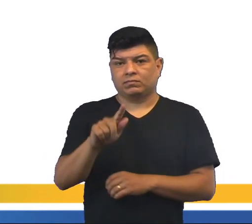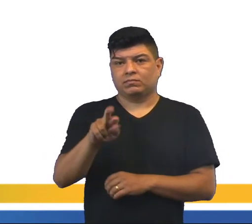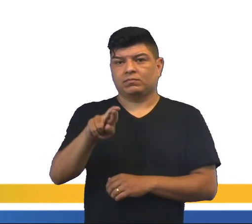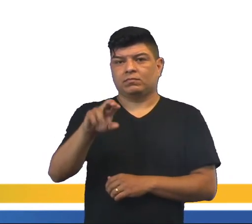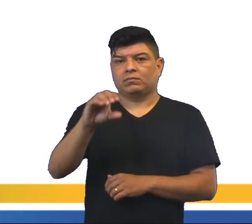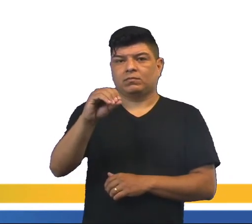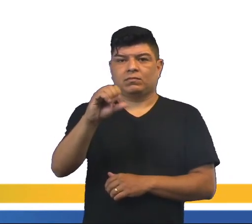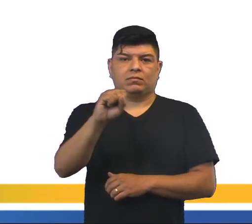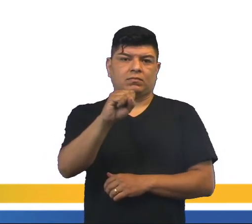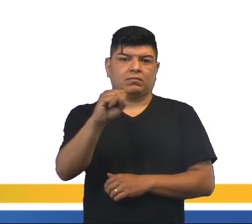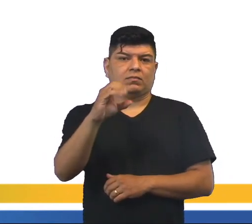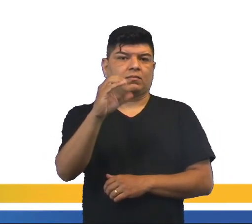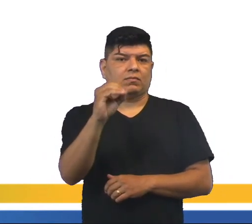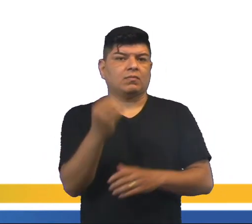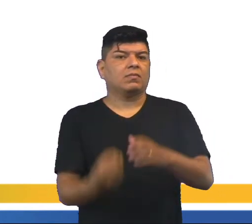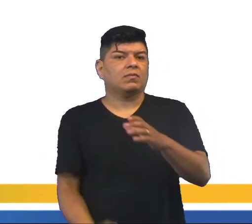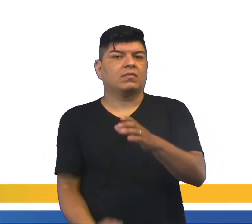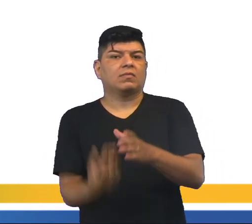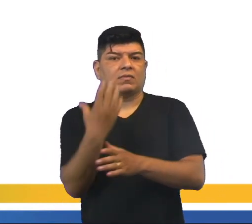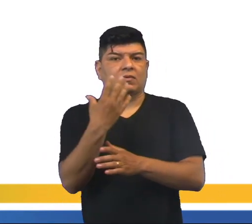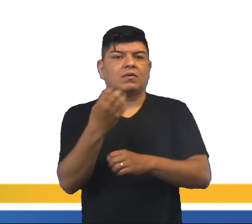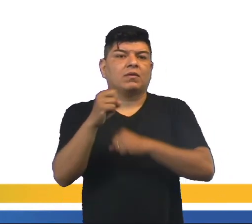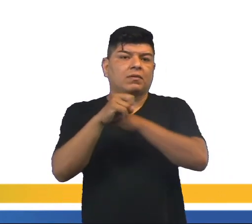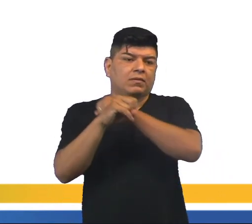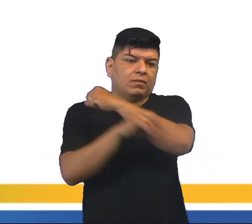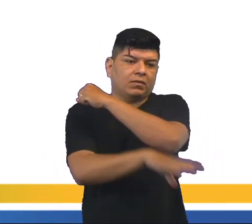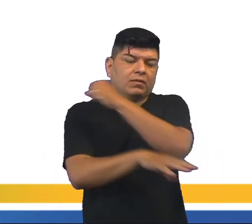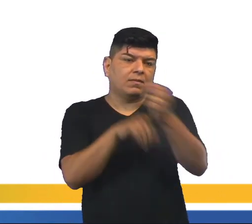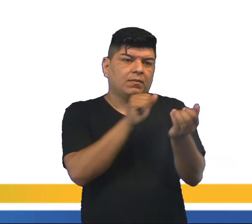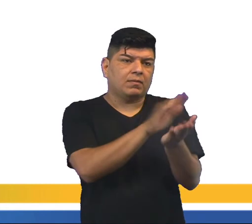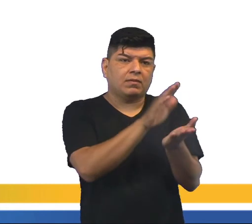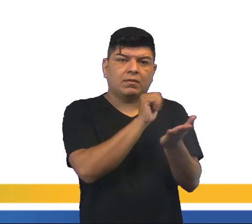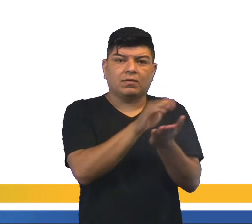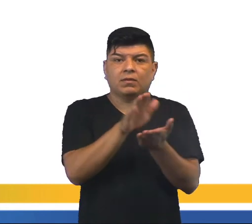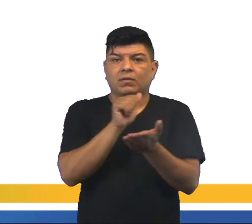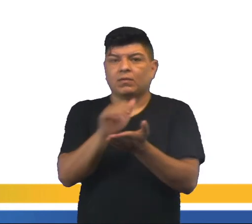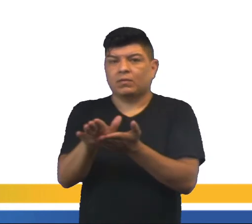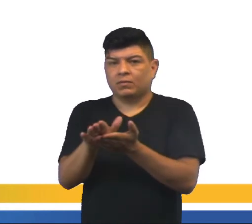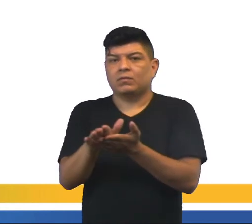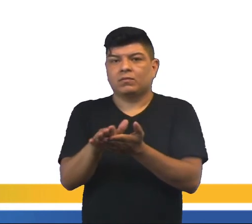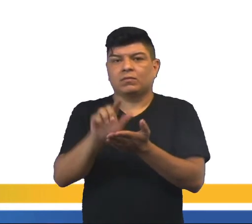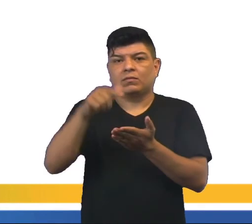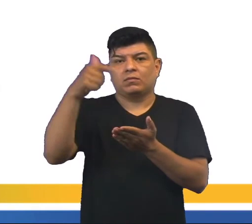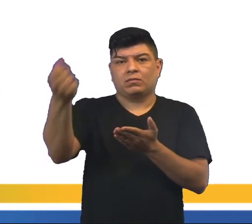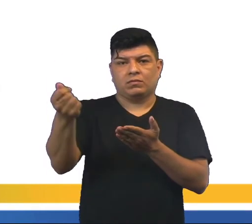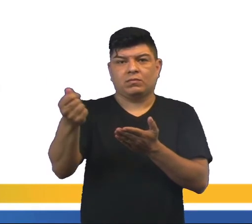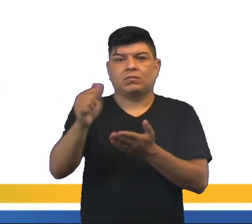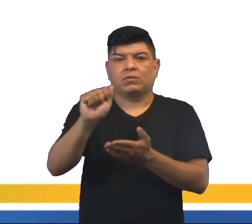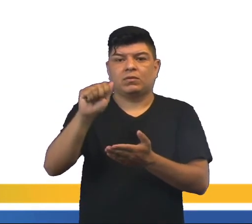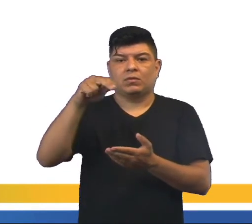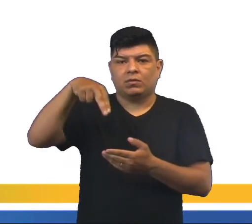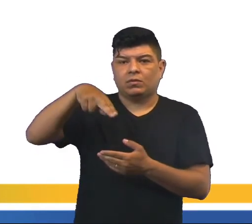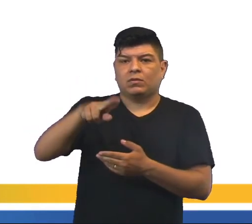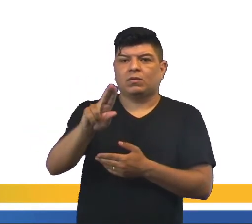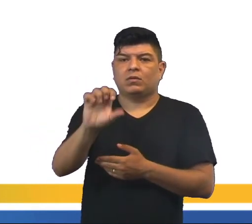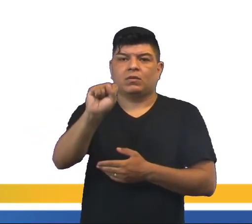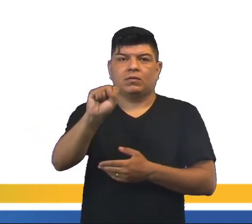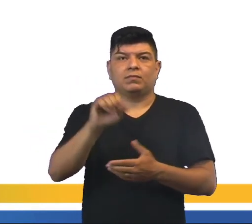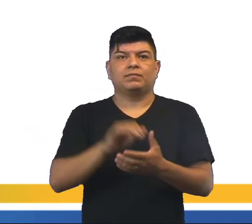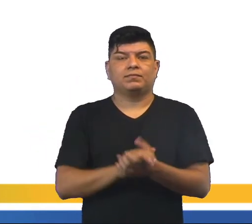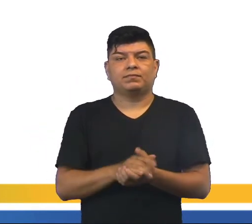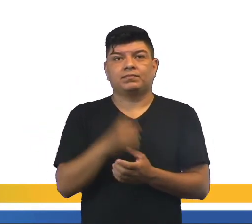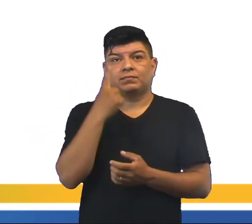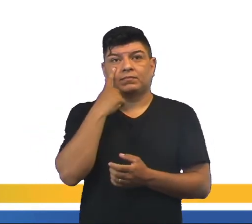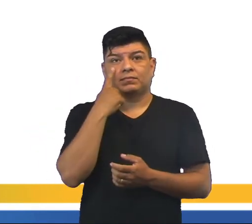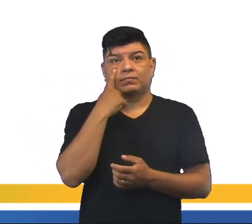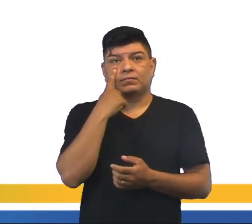a formação das fezes que são eliminadas pelo meio externo pelo ânus. Aí aqui, só